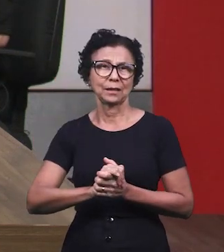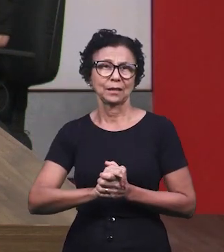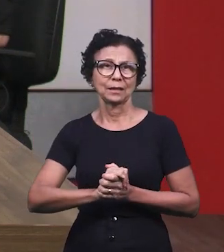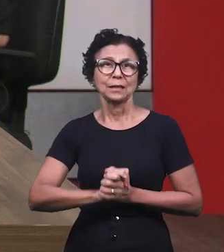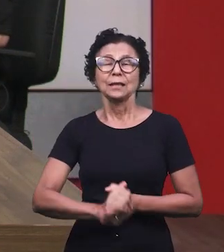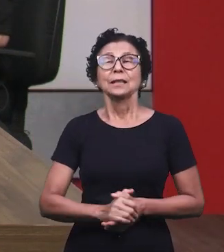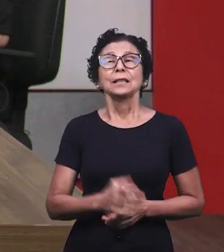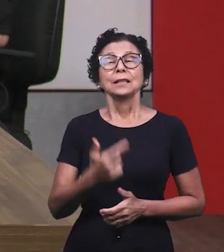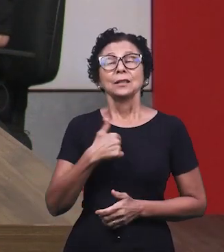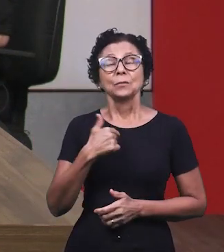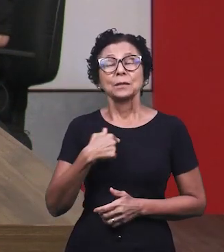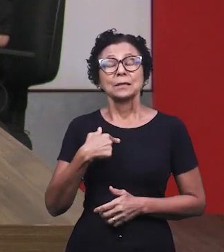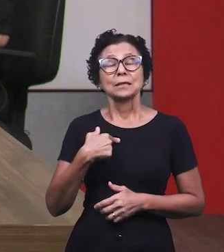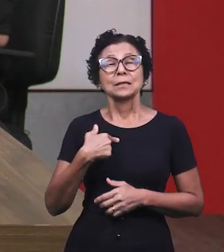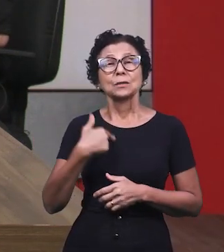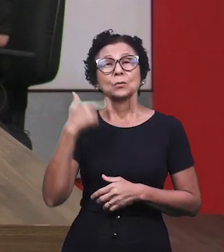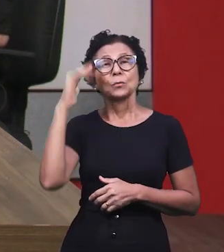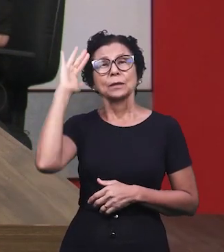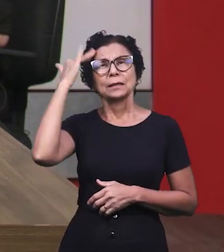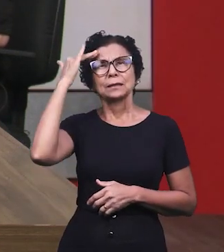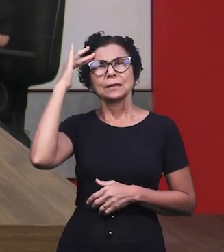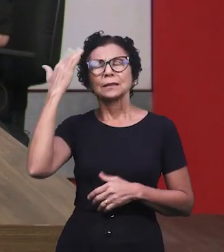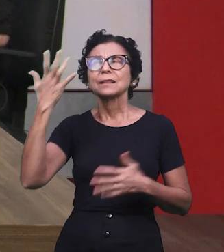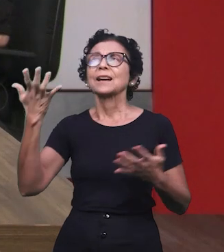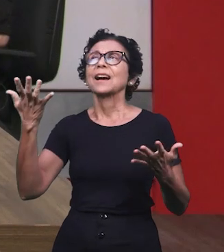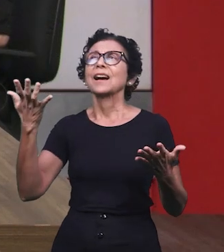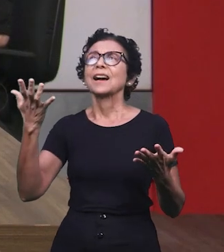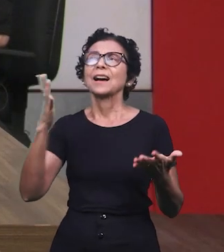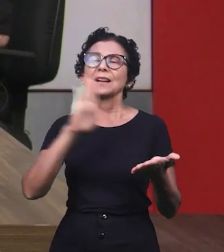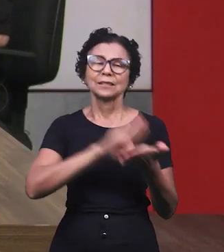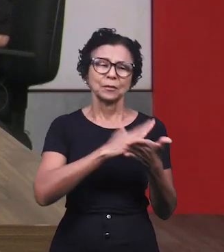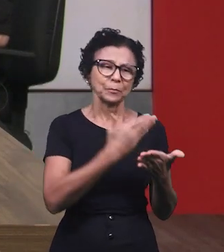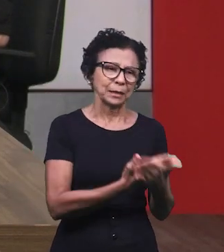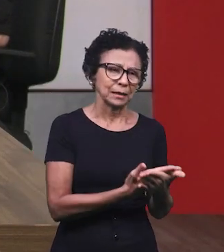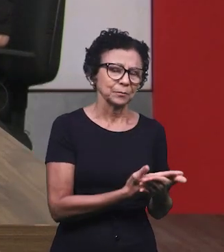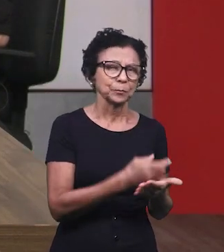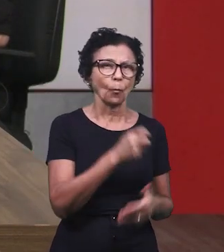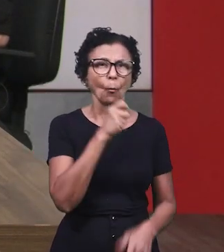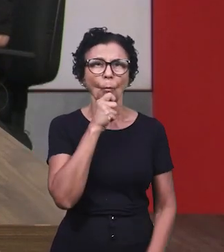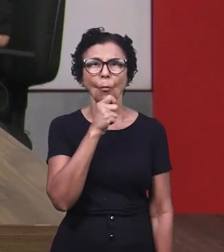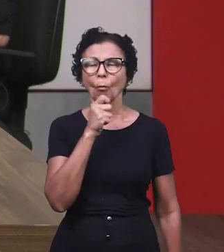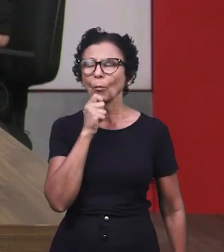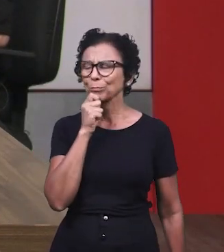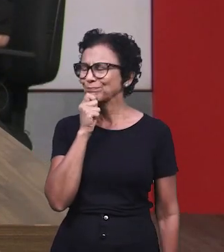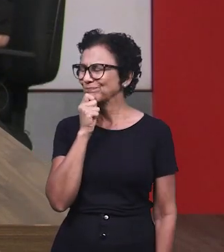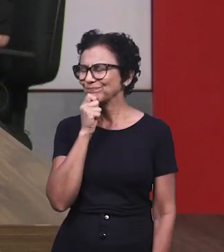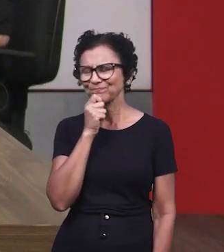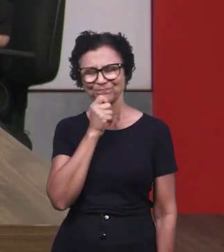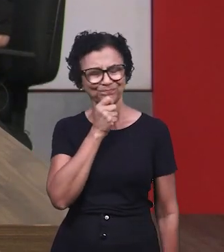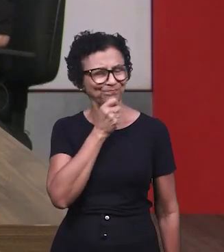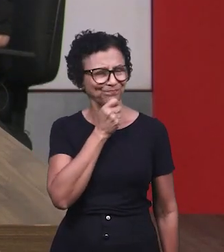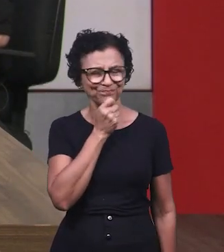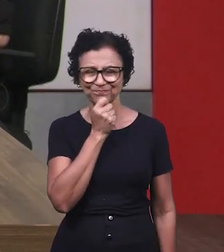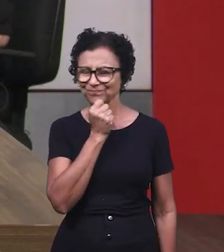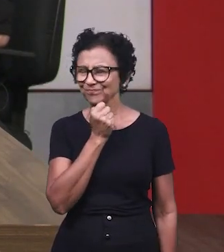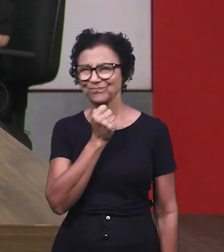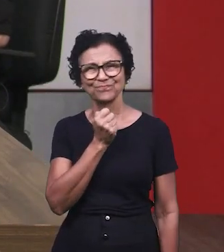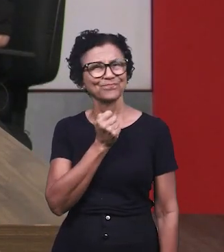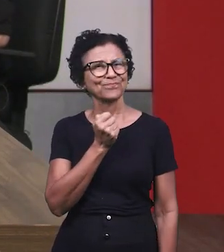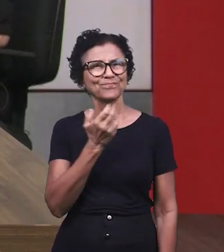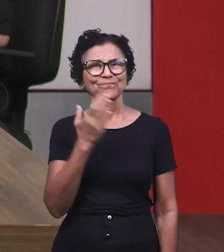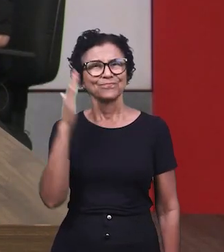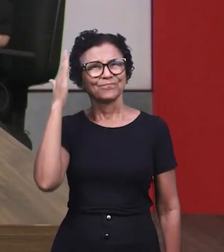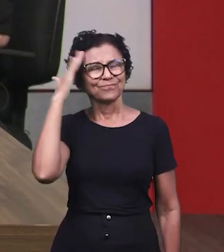eu interpreto. Se eu não compreender, se eu não souber o que está sendo dito, eu vou simplesmente jogar